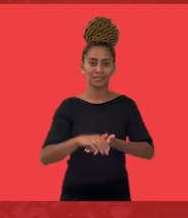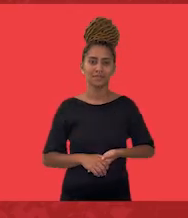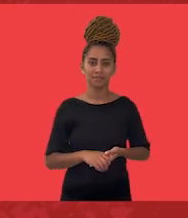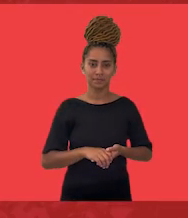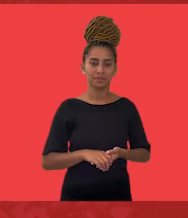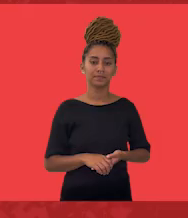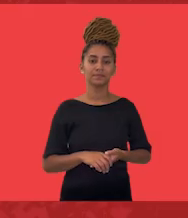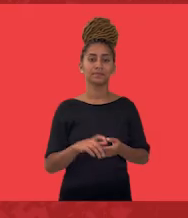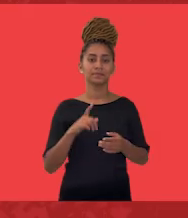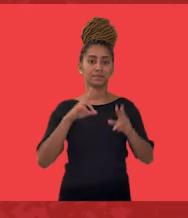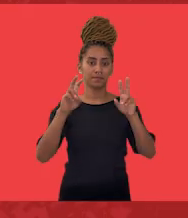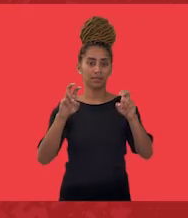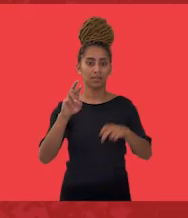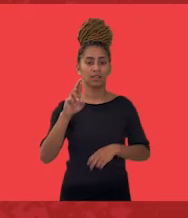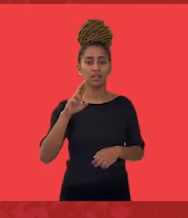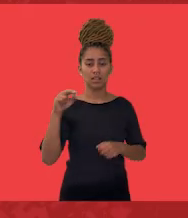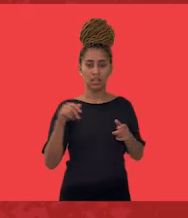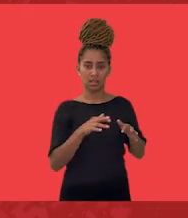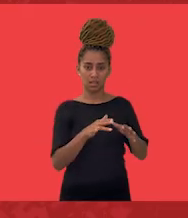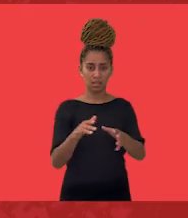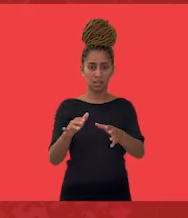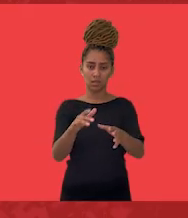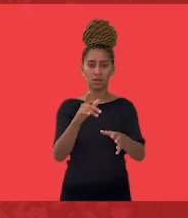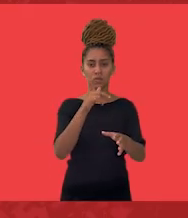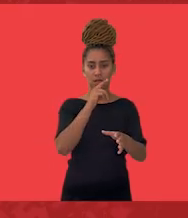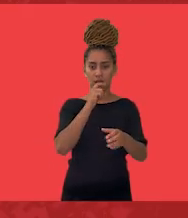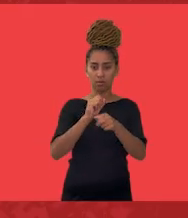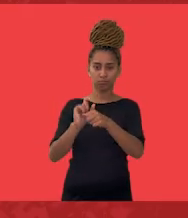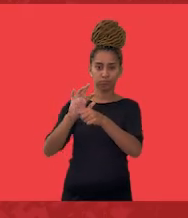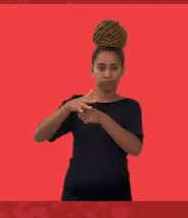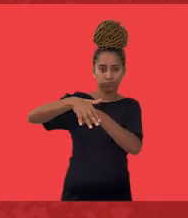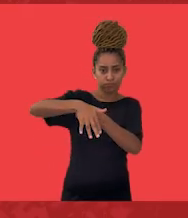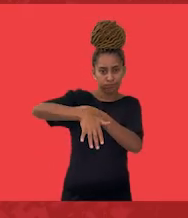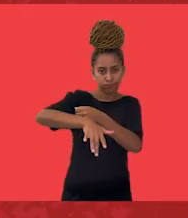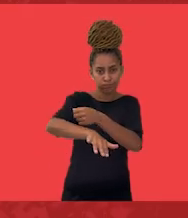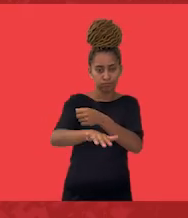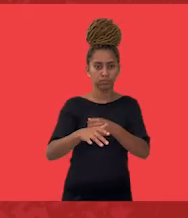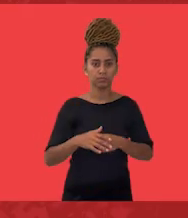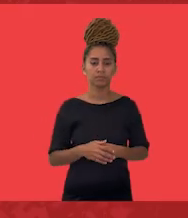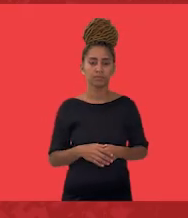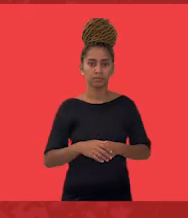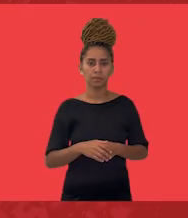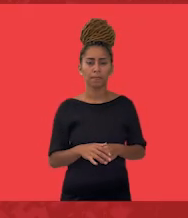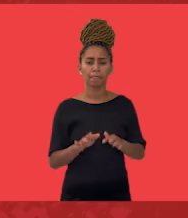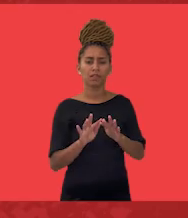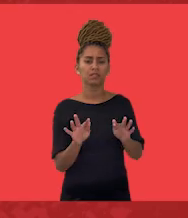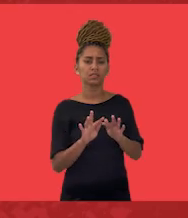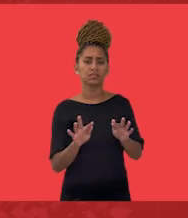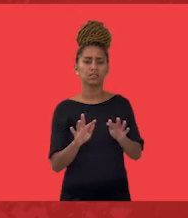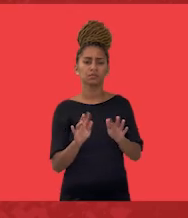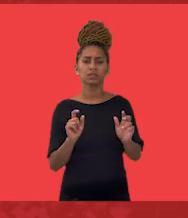voltar atrás. Não à toa estou pronta e brilho em paetês na